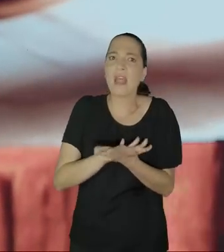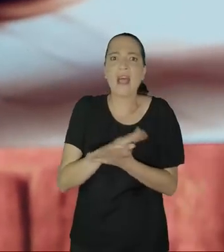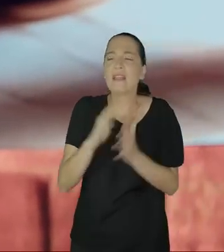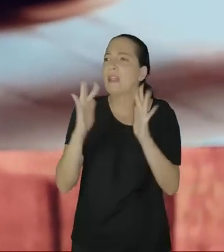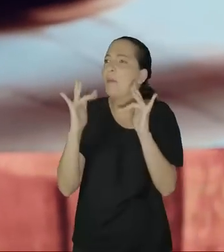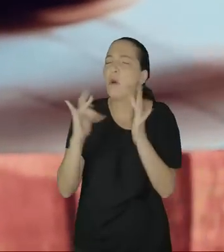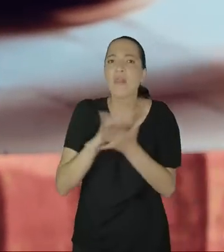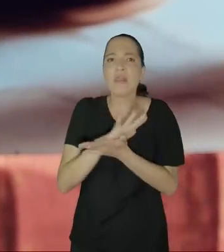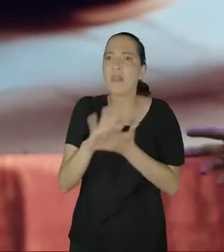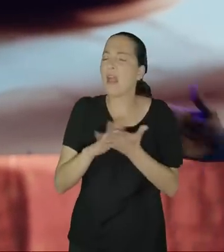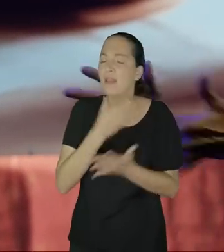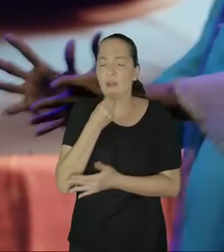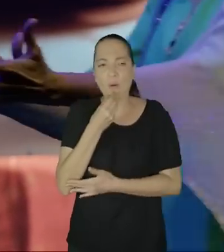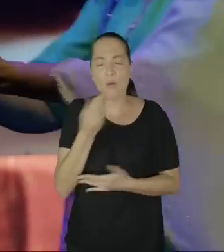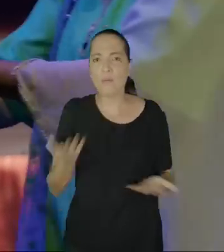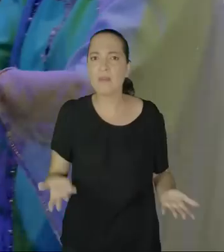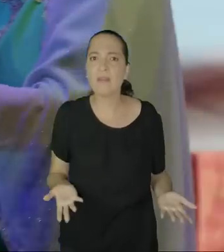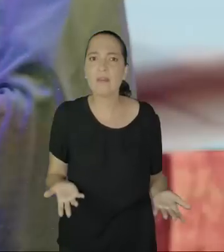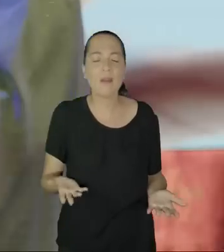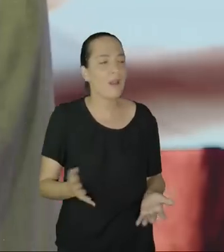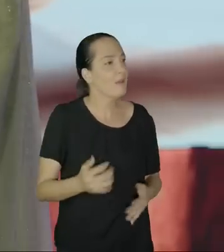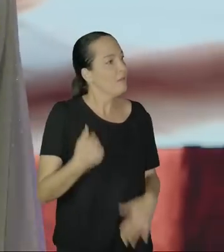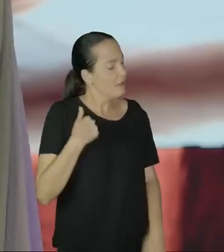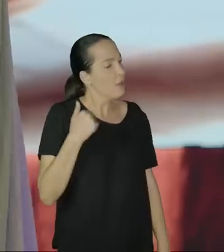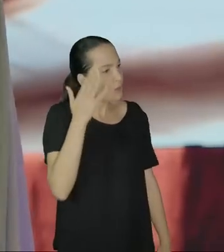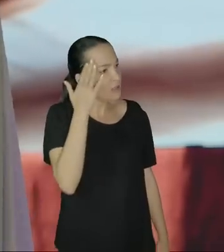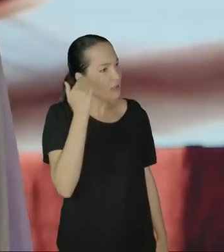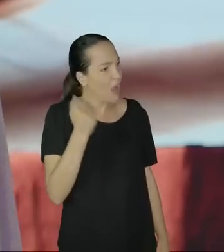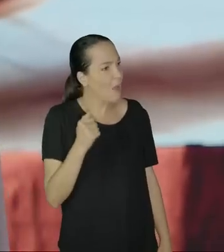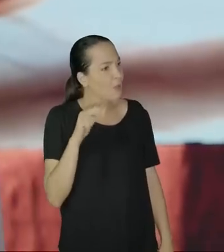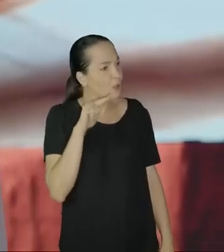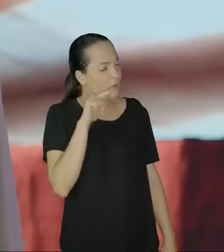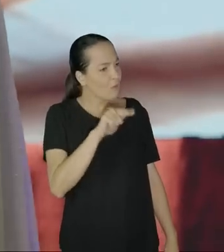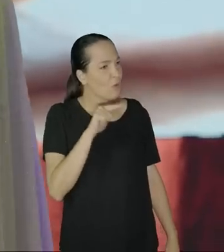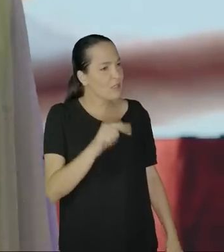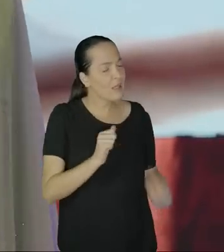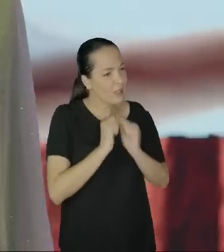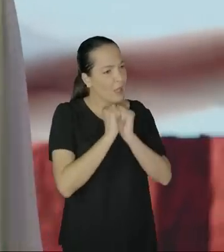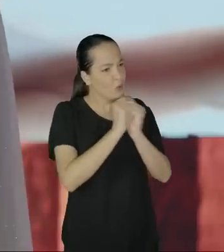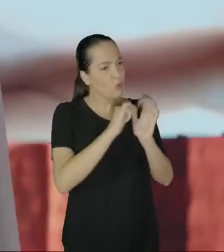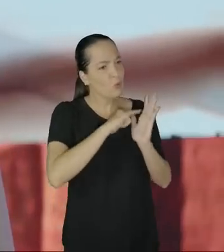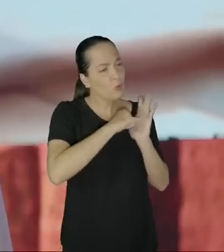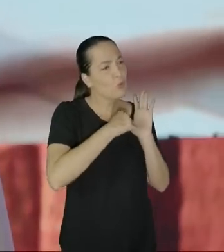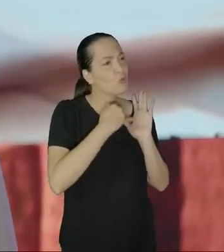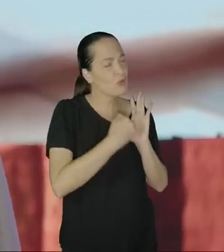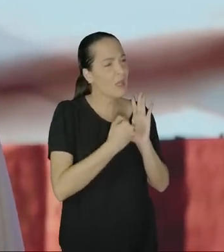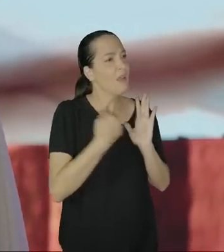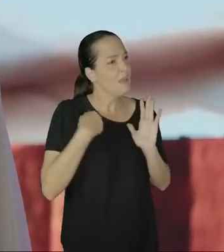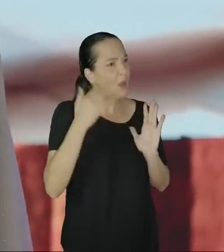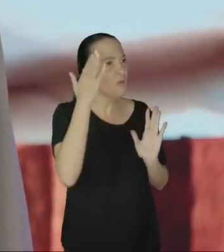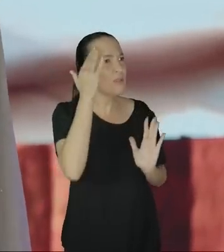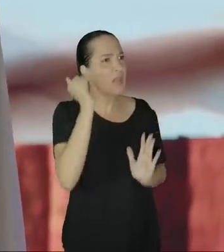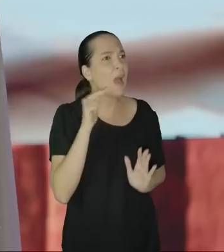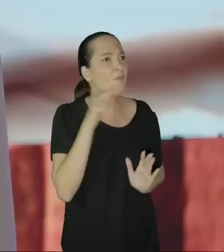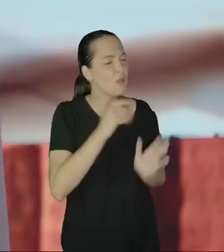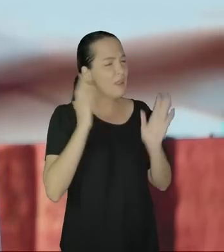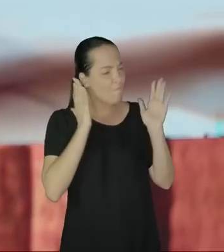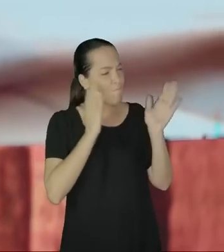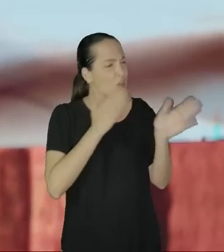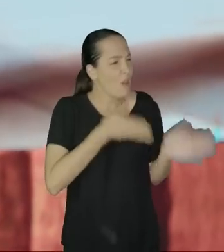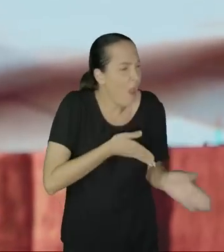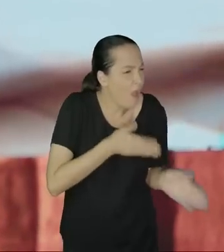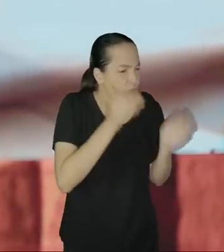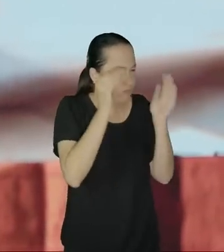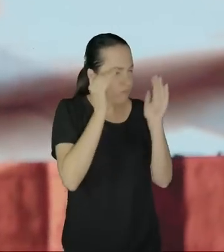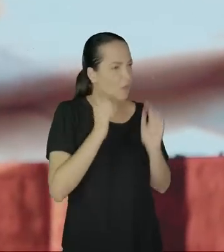Maria, vós sois prometida, José, e sei do amor e fidelidade que tens com ele. E